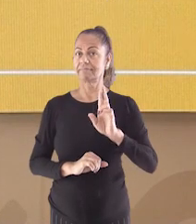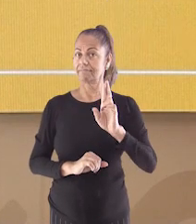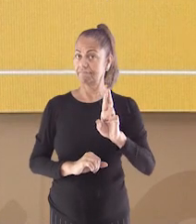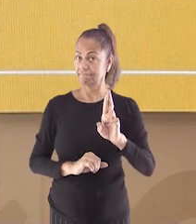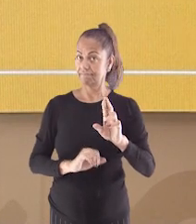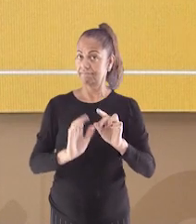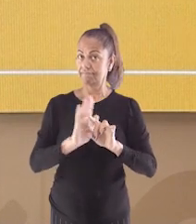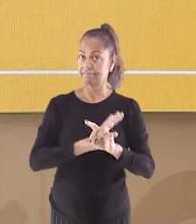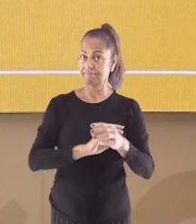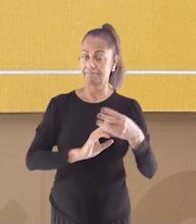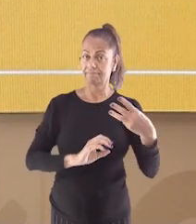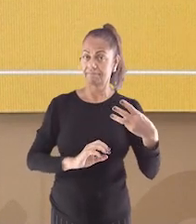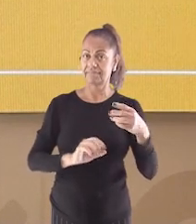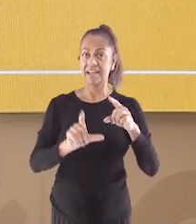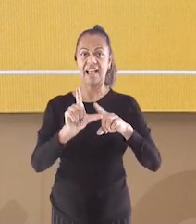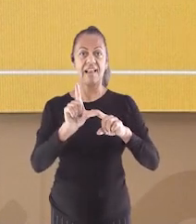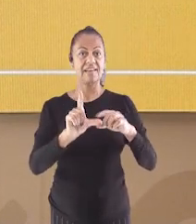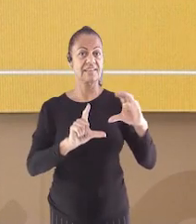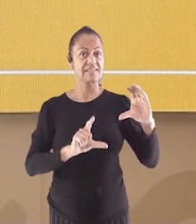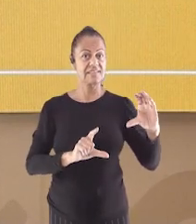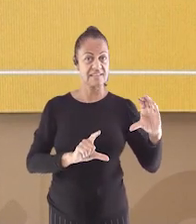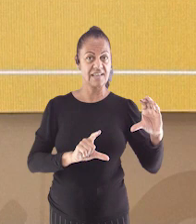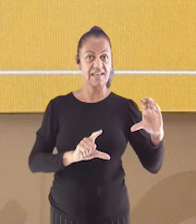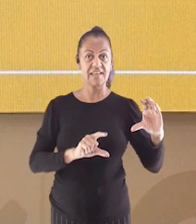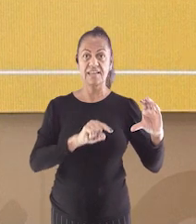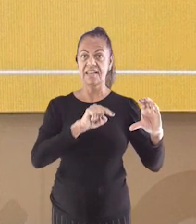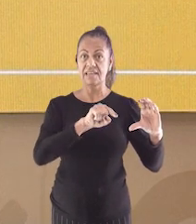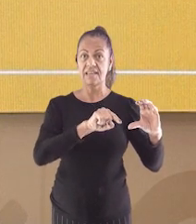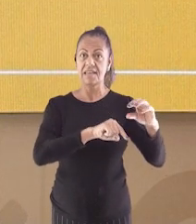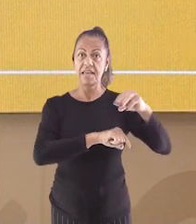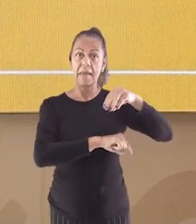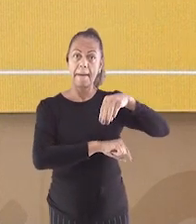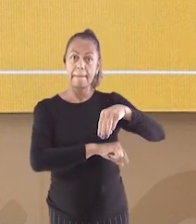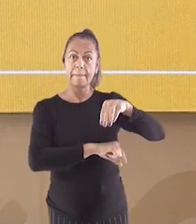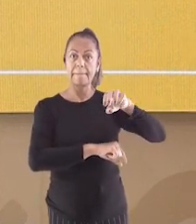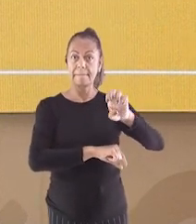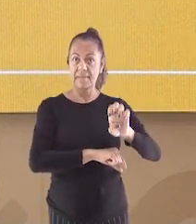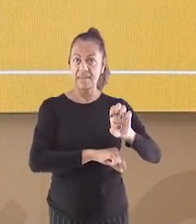Resposta da questão 3. Letra C. Gostaria de um lugar para